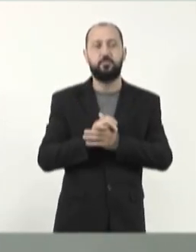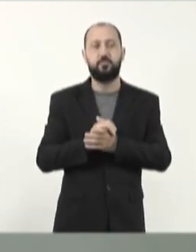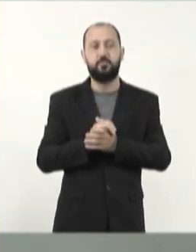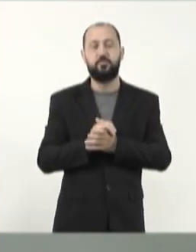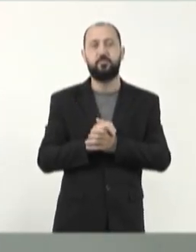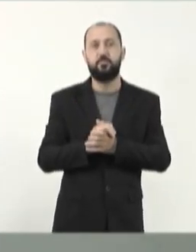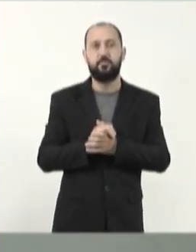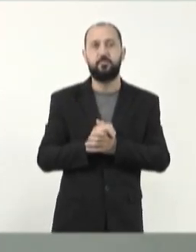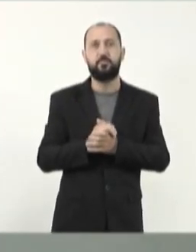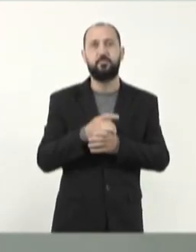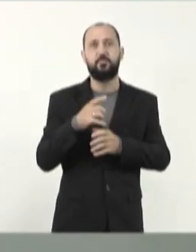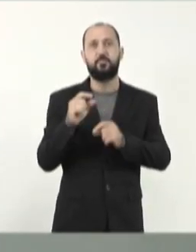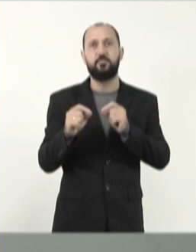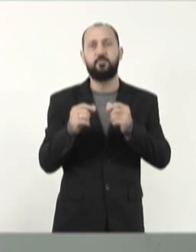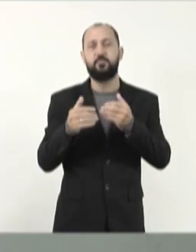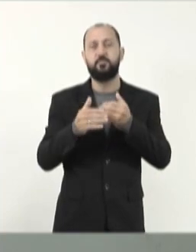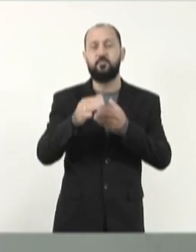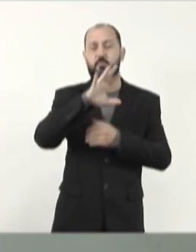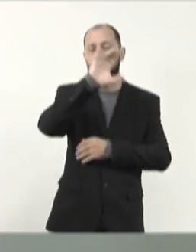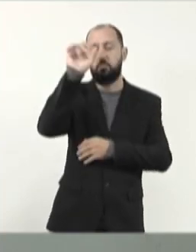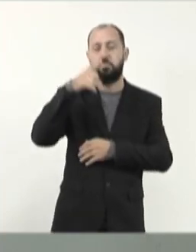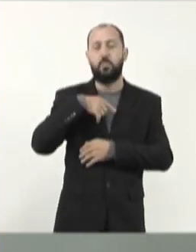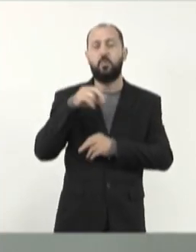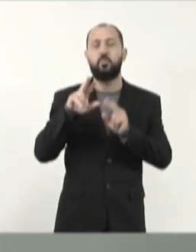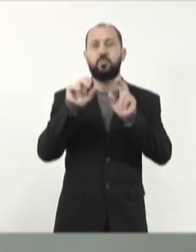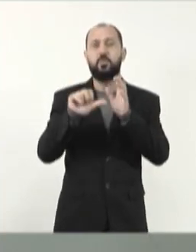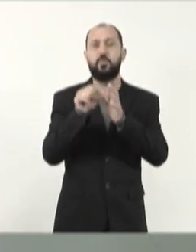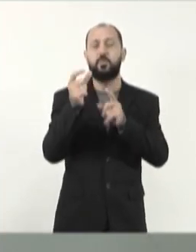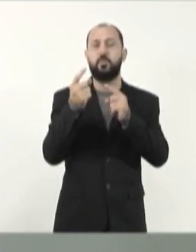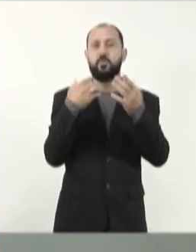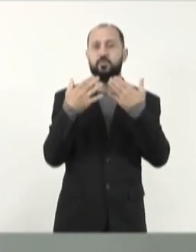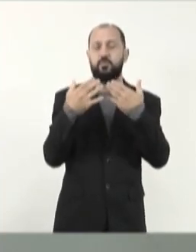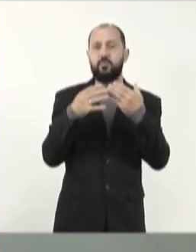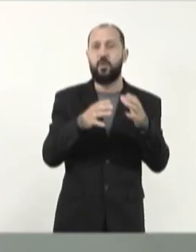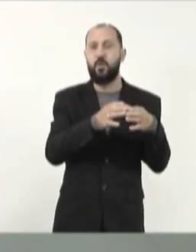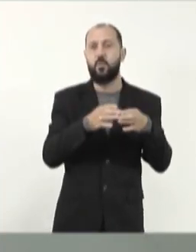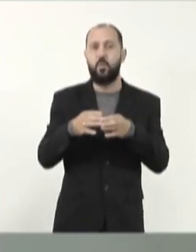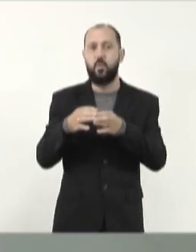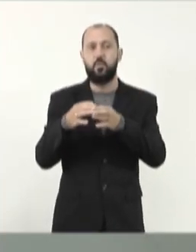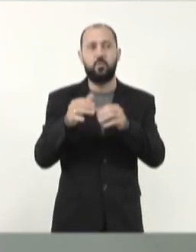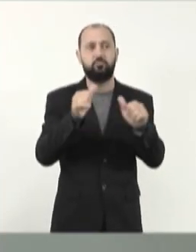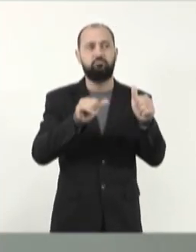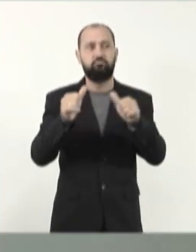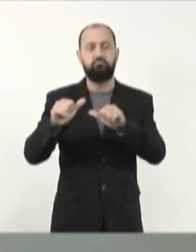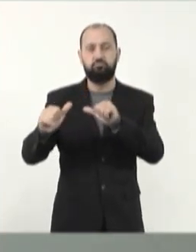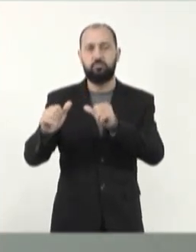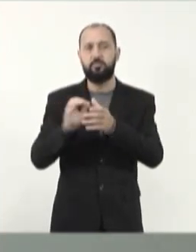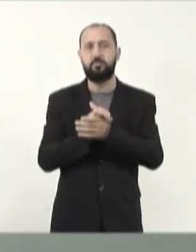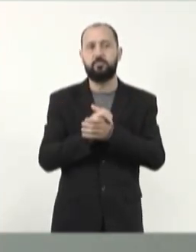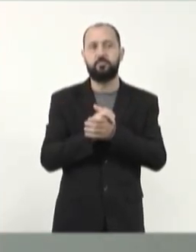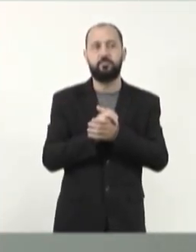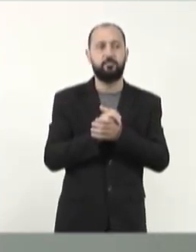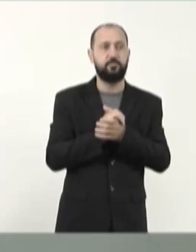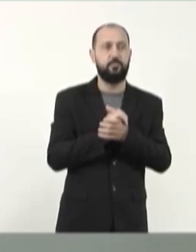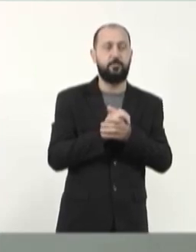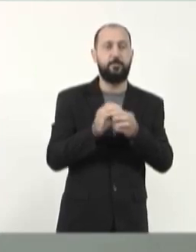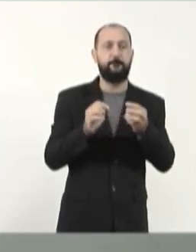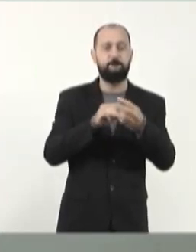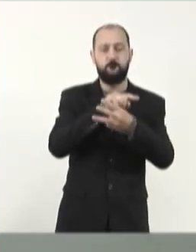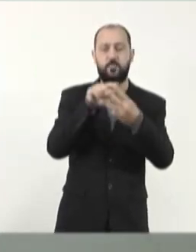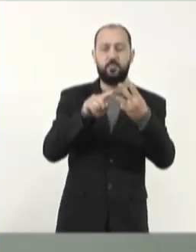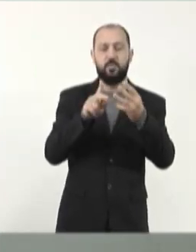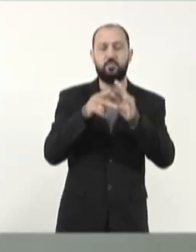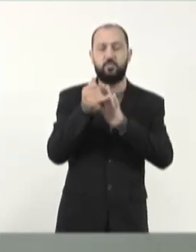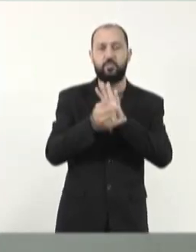oficial de eventos de Mato Grosso do Sul. Matéria discutida em primeira, vai para análise das comissões de mérito. Bom, além desses 3 projetos de lei que